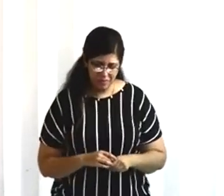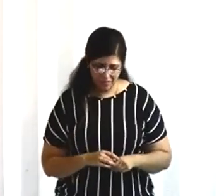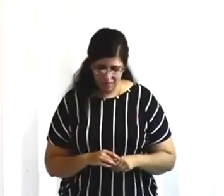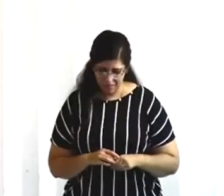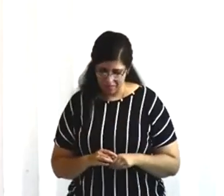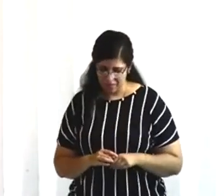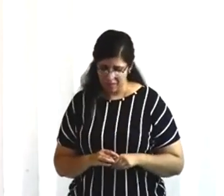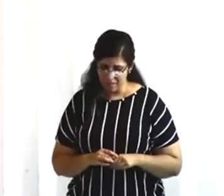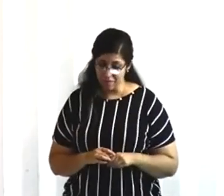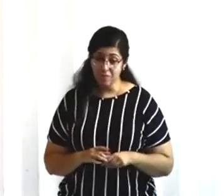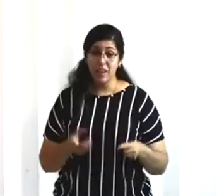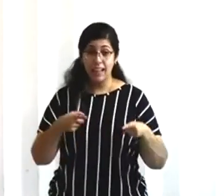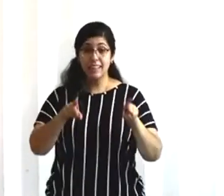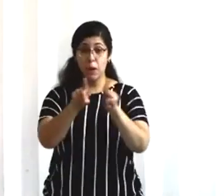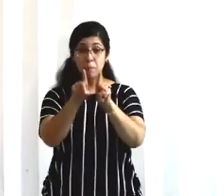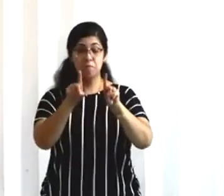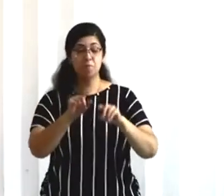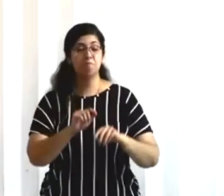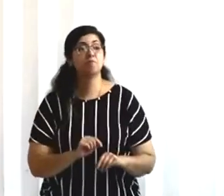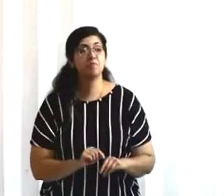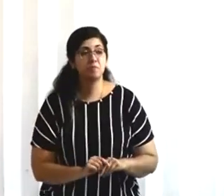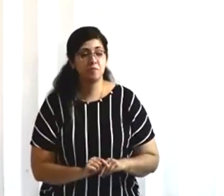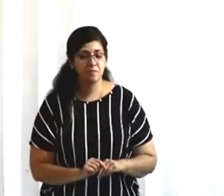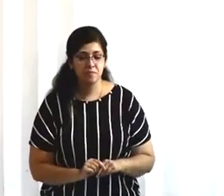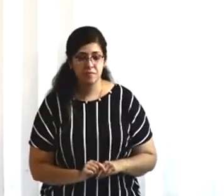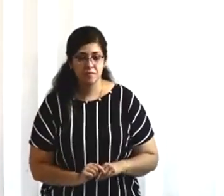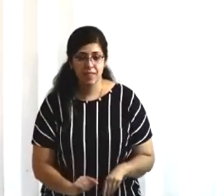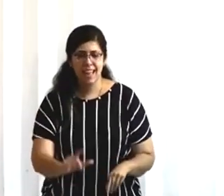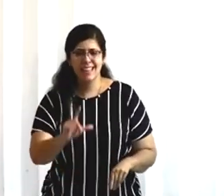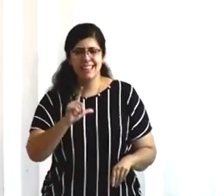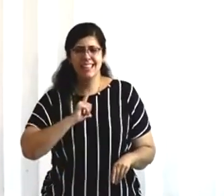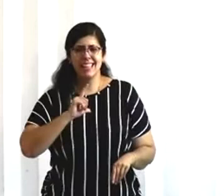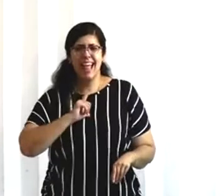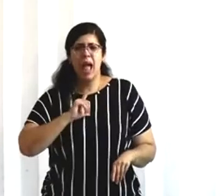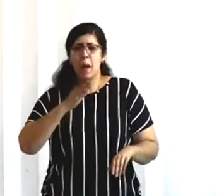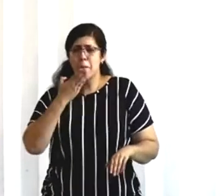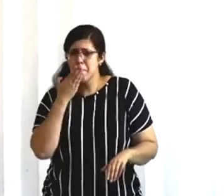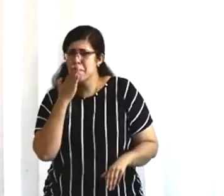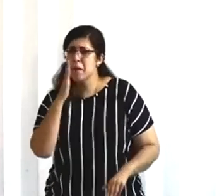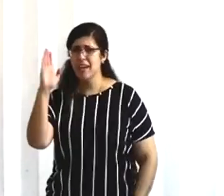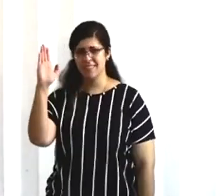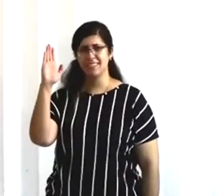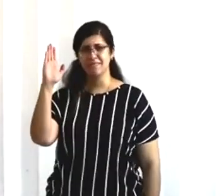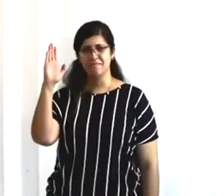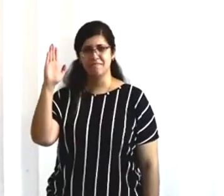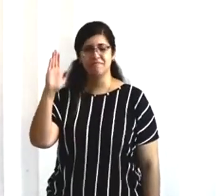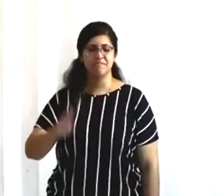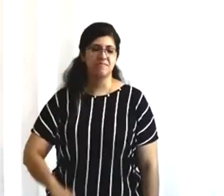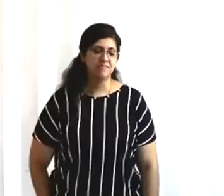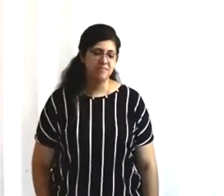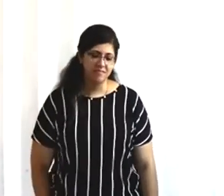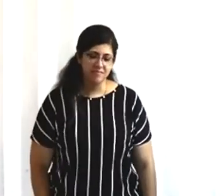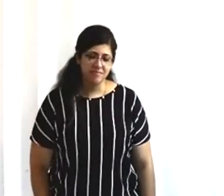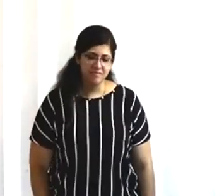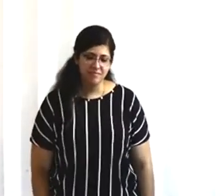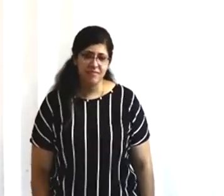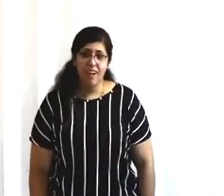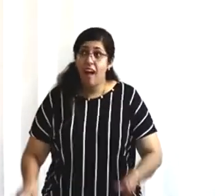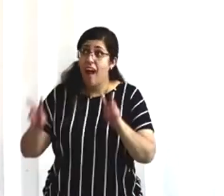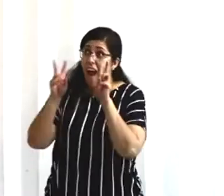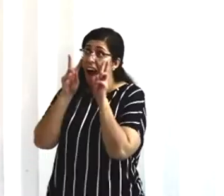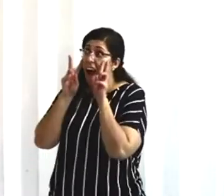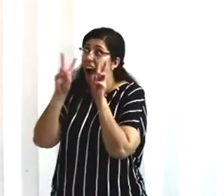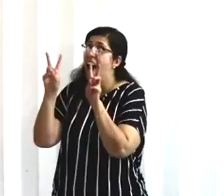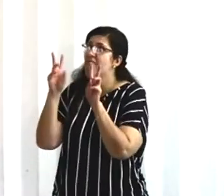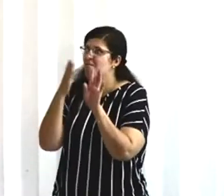Por isso nós temos essa promessa, e nós vimos